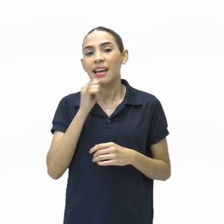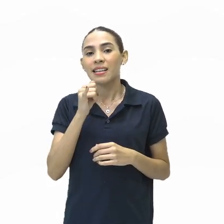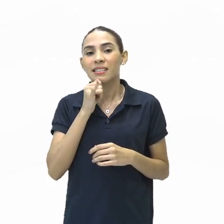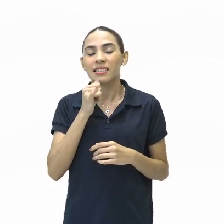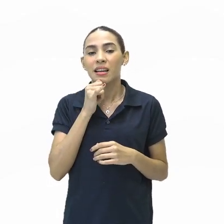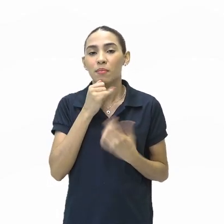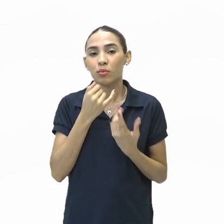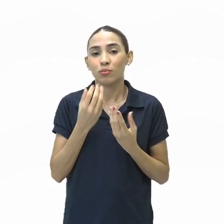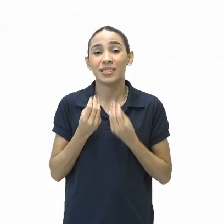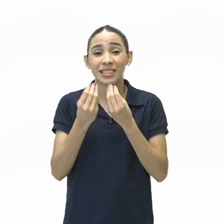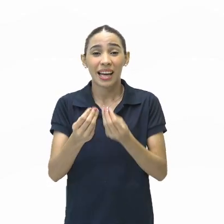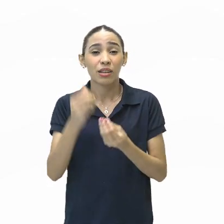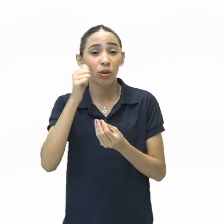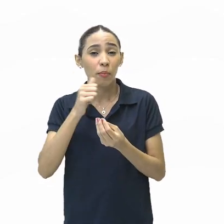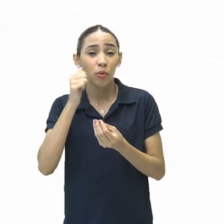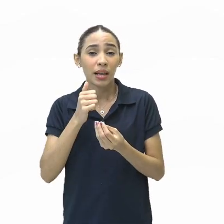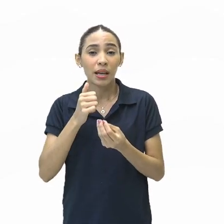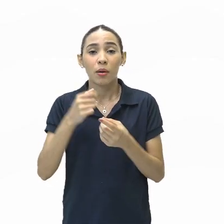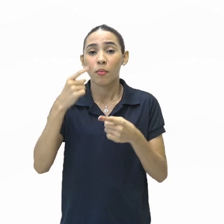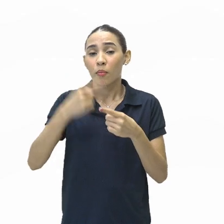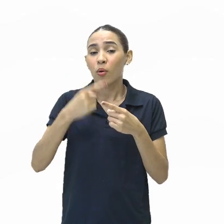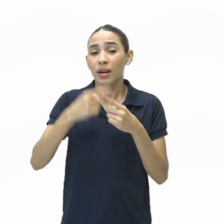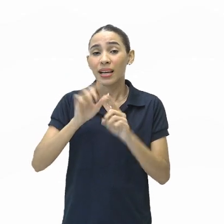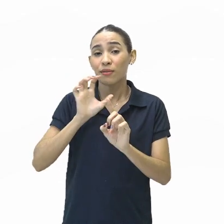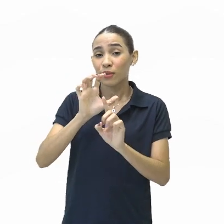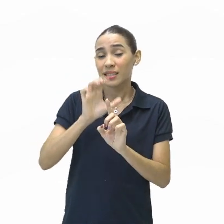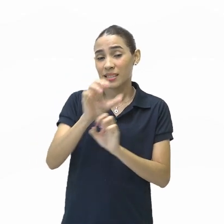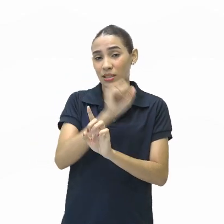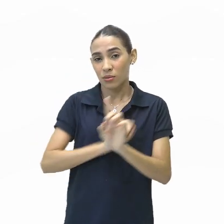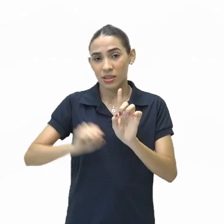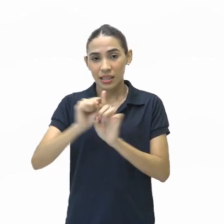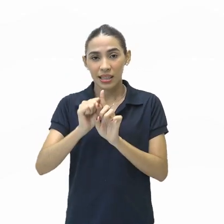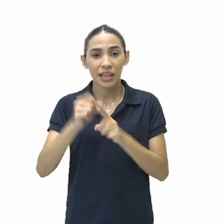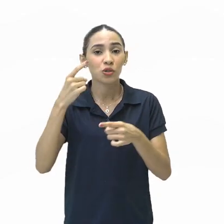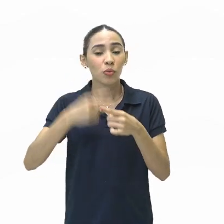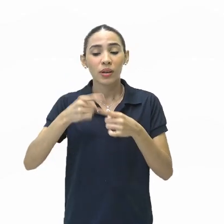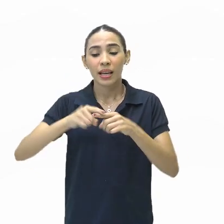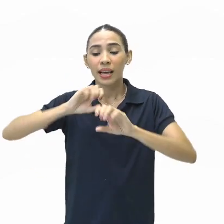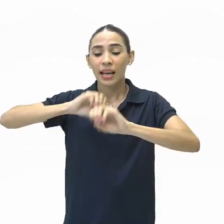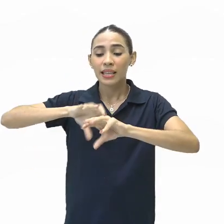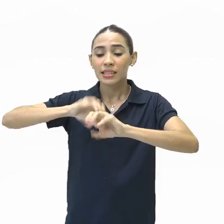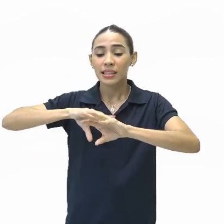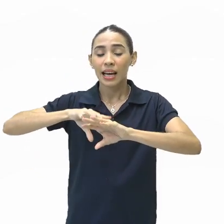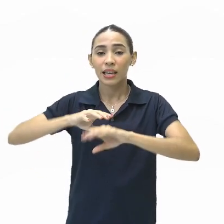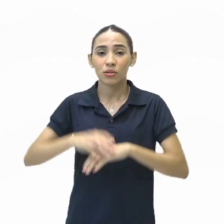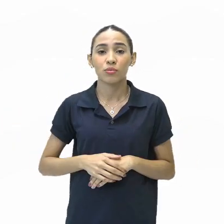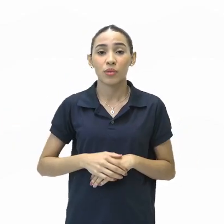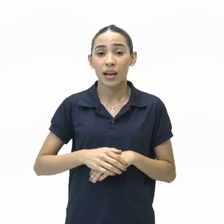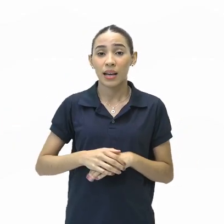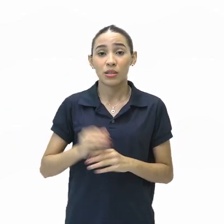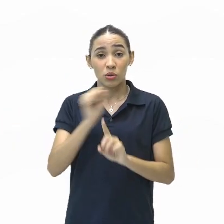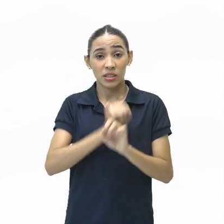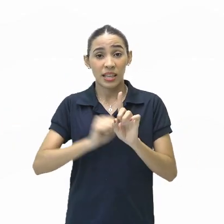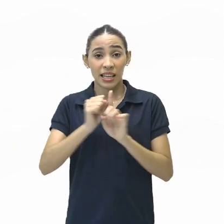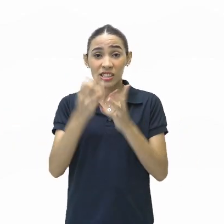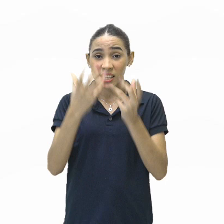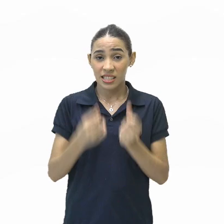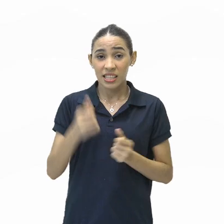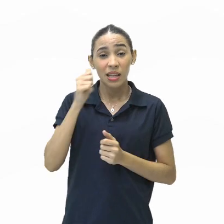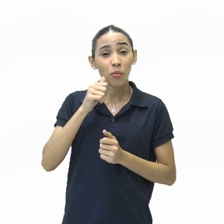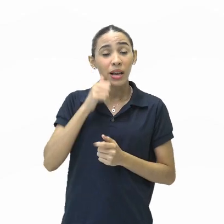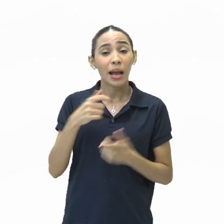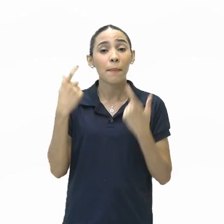mulher pela sociedade, pois a ela é ensinado que para ser aceita é